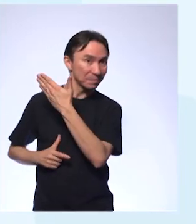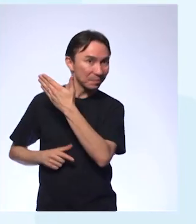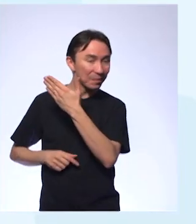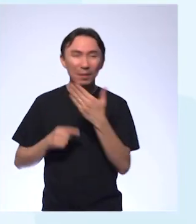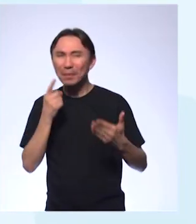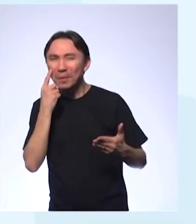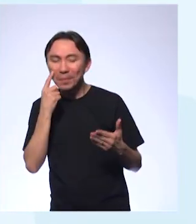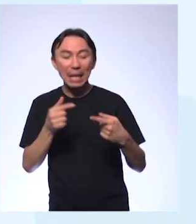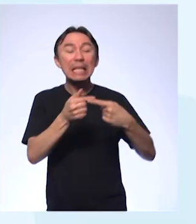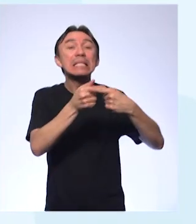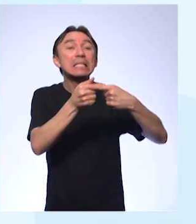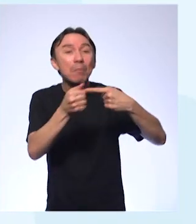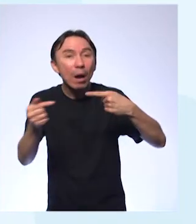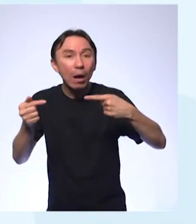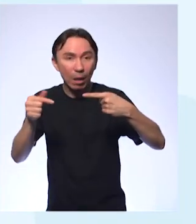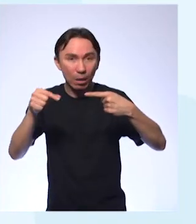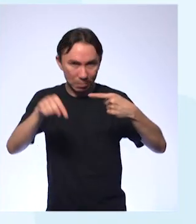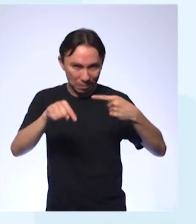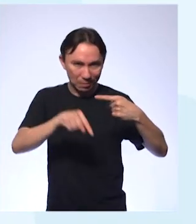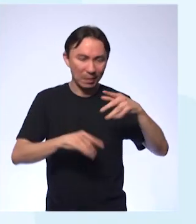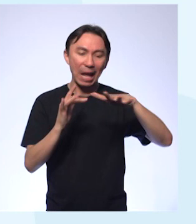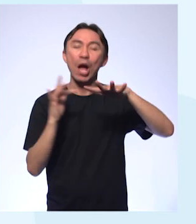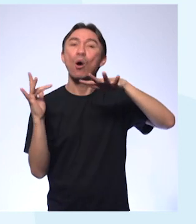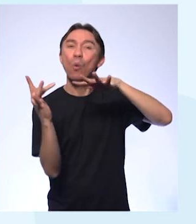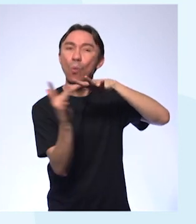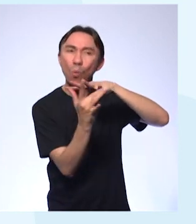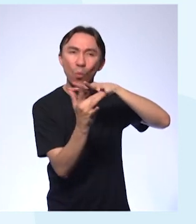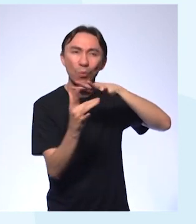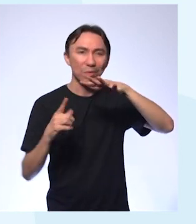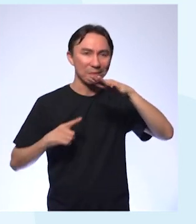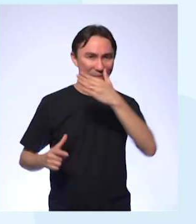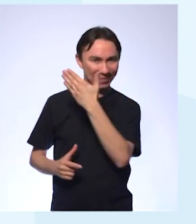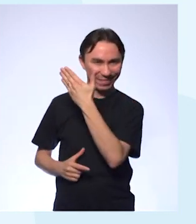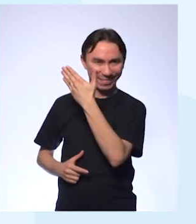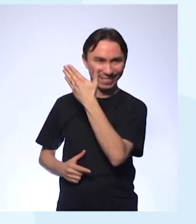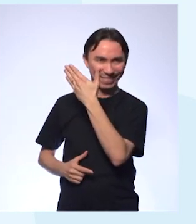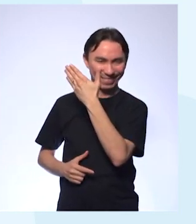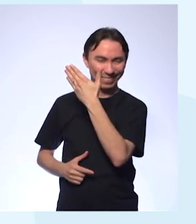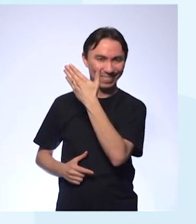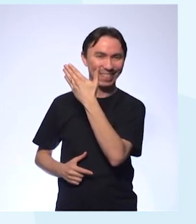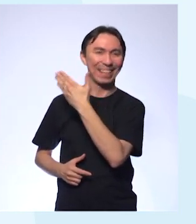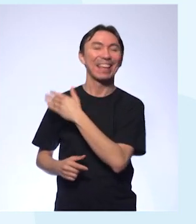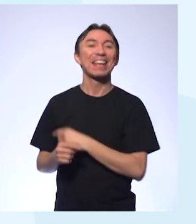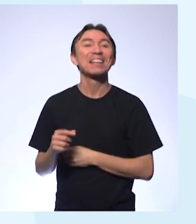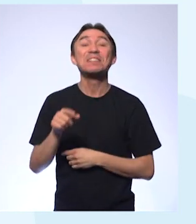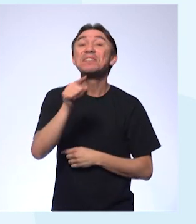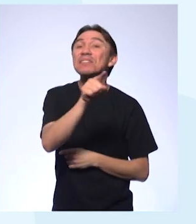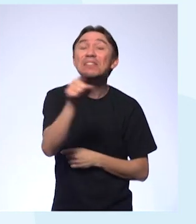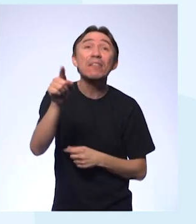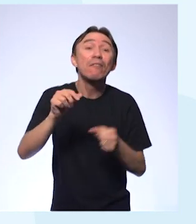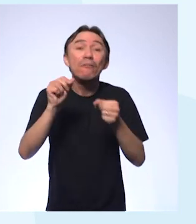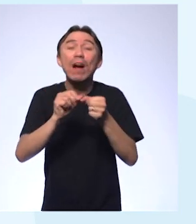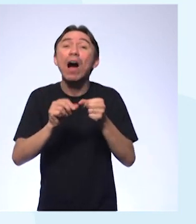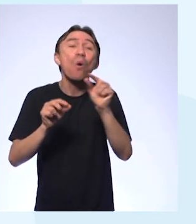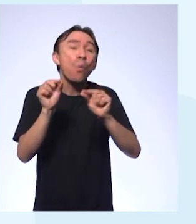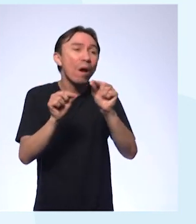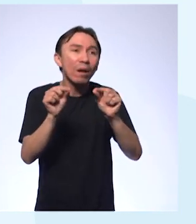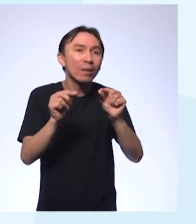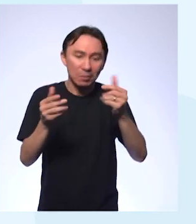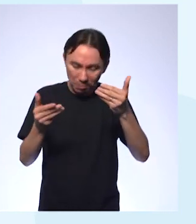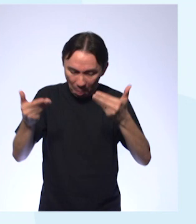durante a semana, nas redes sociais, com a nossa hashtag #EuNoCMSP, coisas que vocês fazem para cuidar de